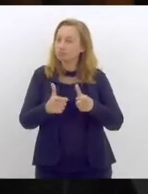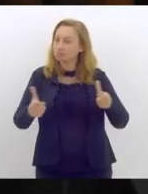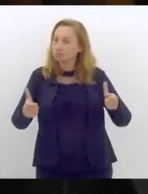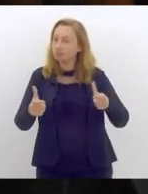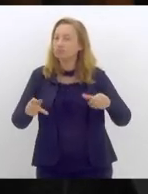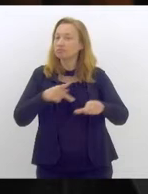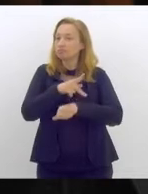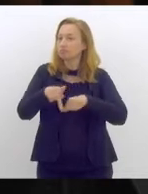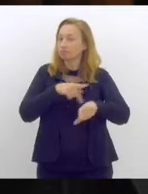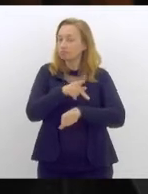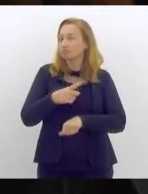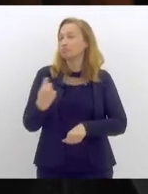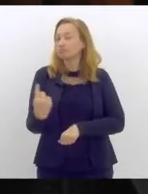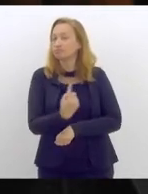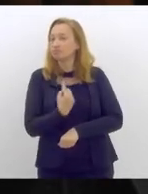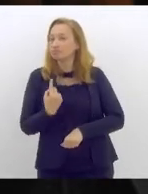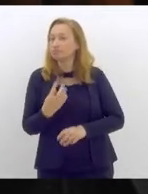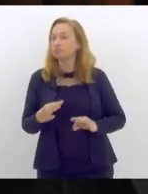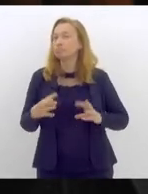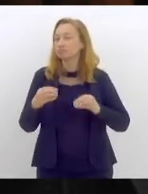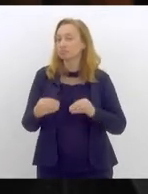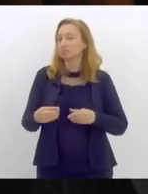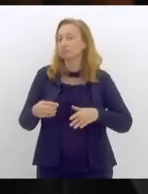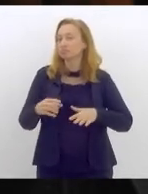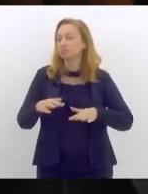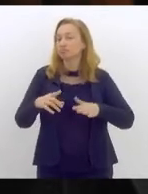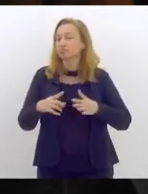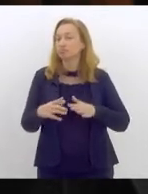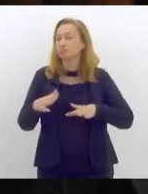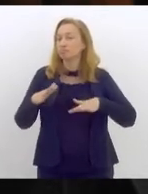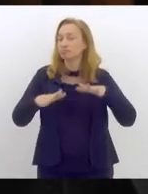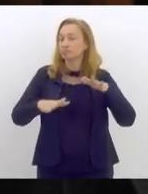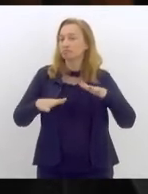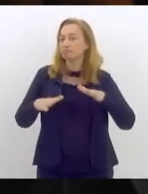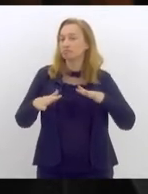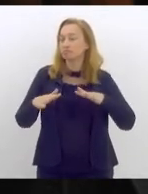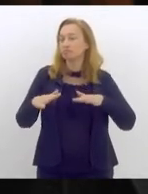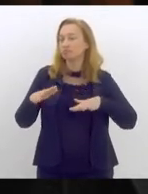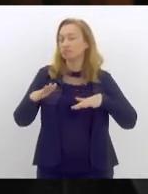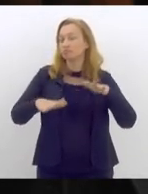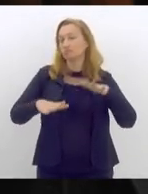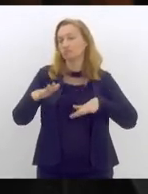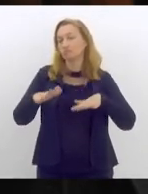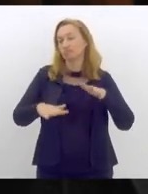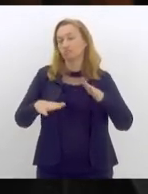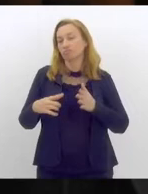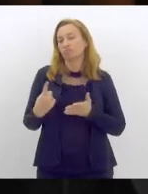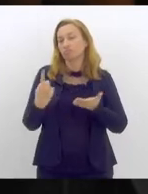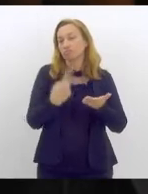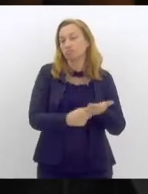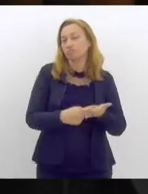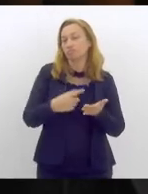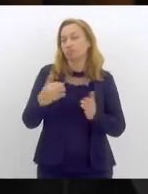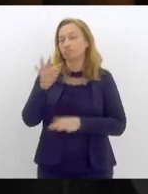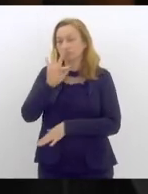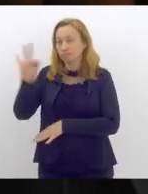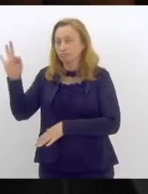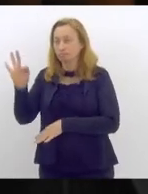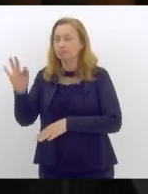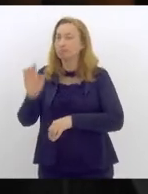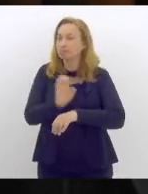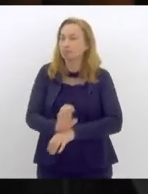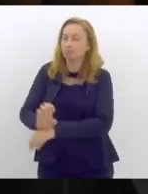e que tem tudo a ver com pacto federativo que os estados na sua imensa maioria